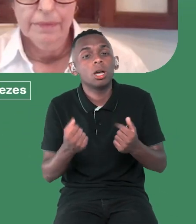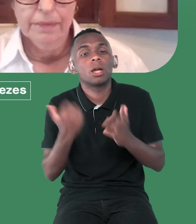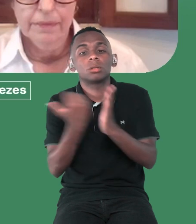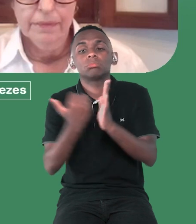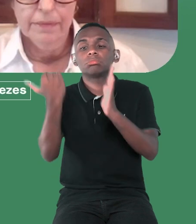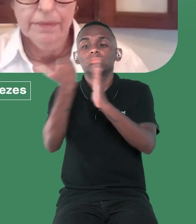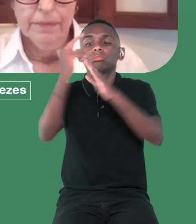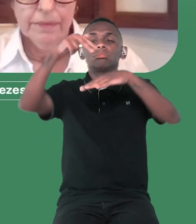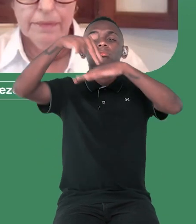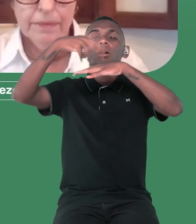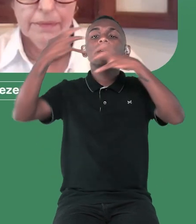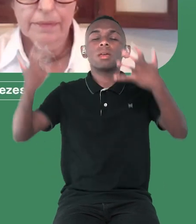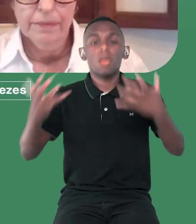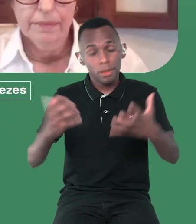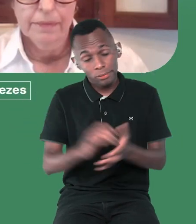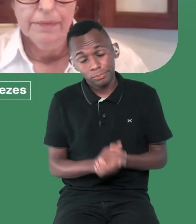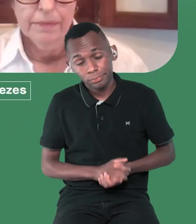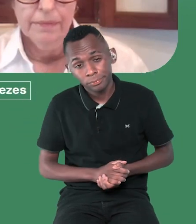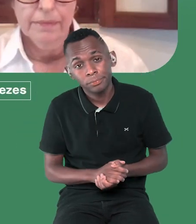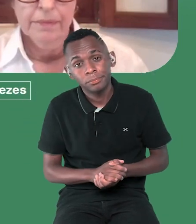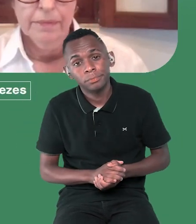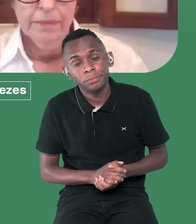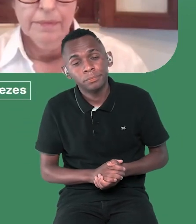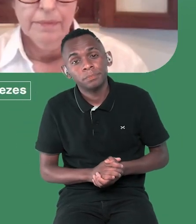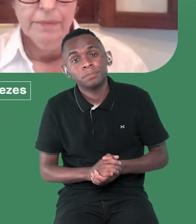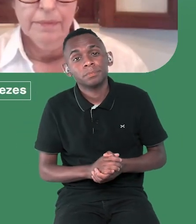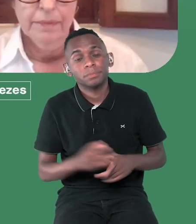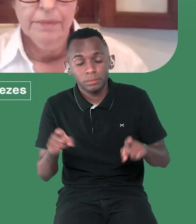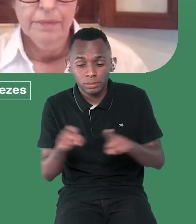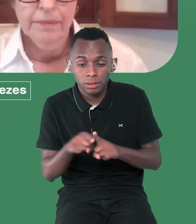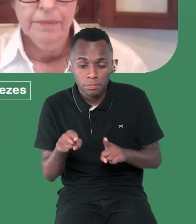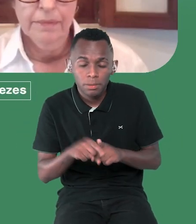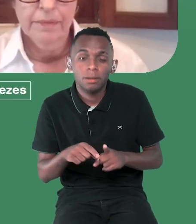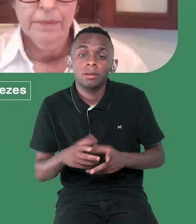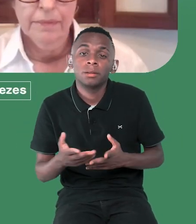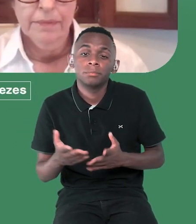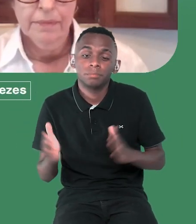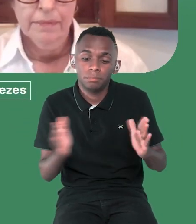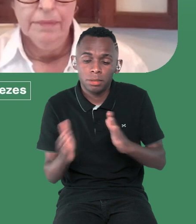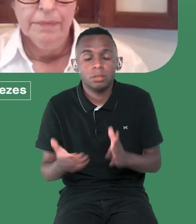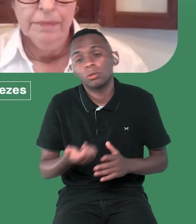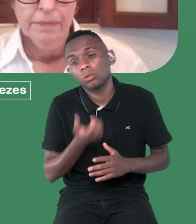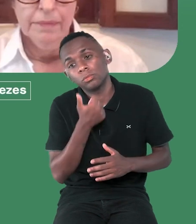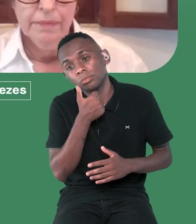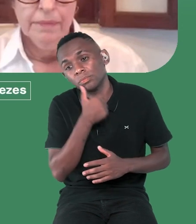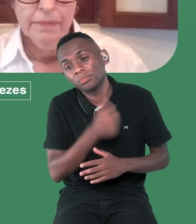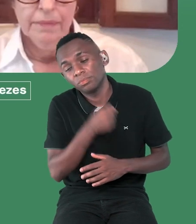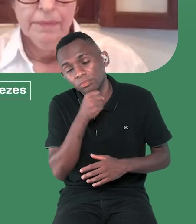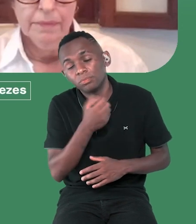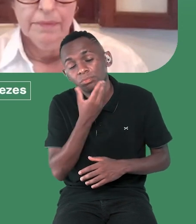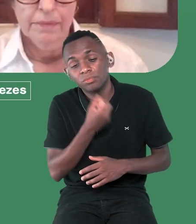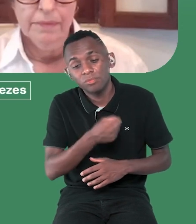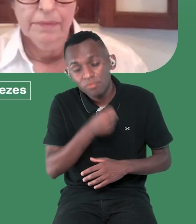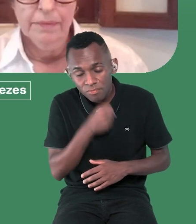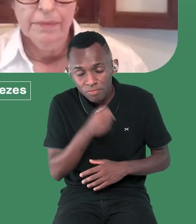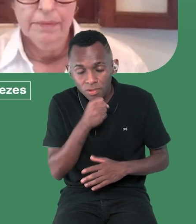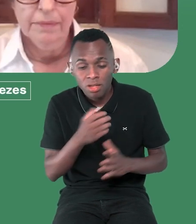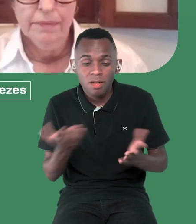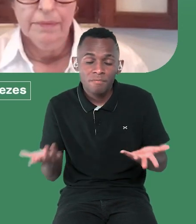poder econômico, né? E, e a velhice também está nessa situação aí, né? Quando a gente fala de